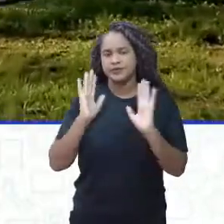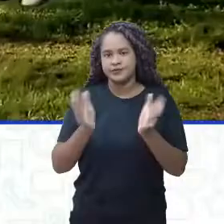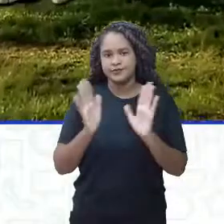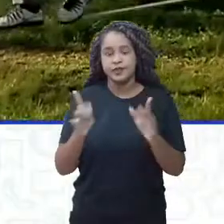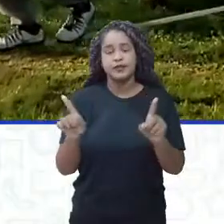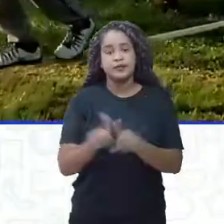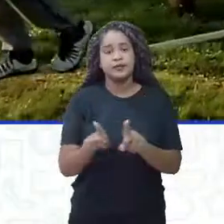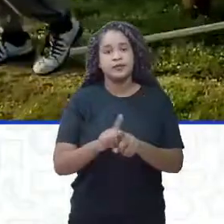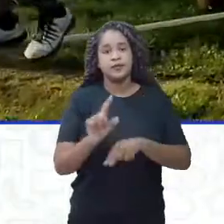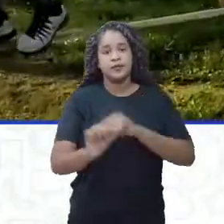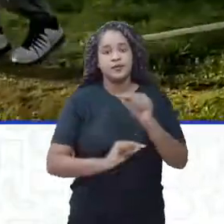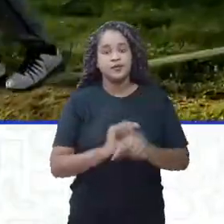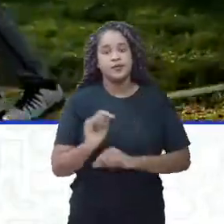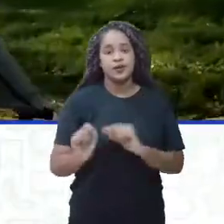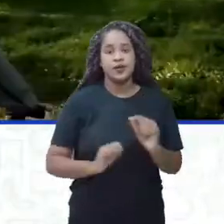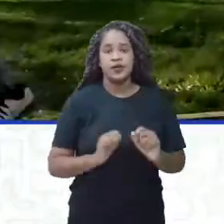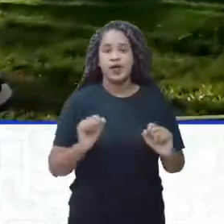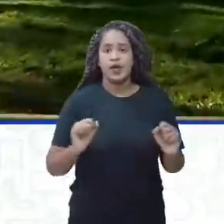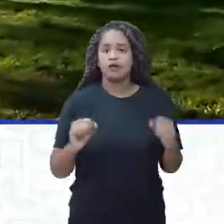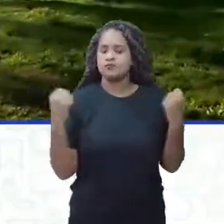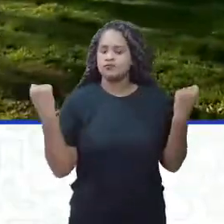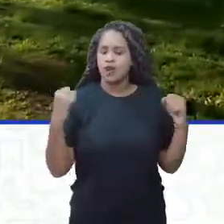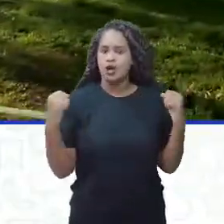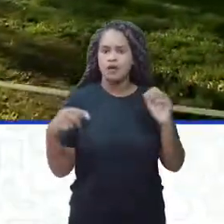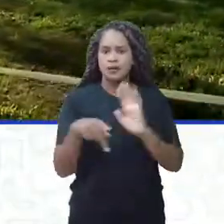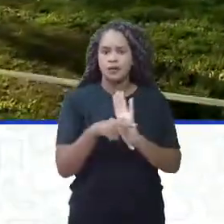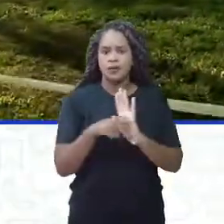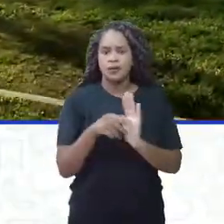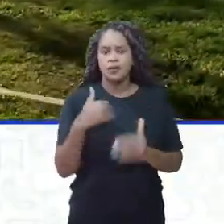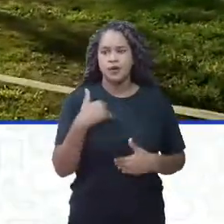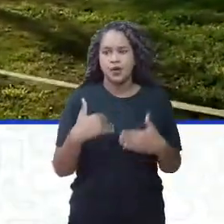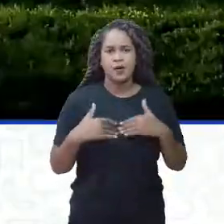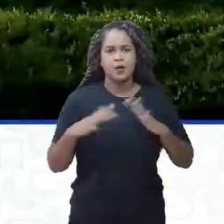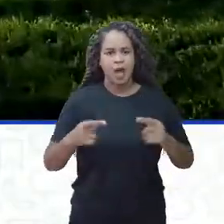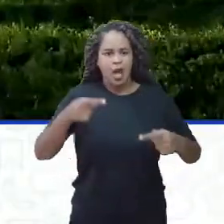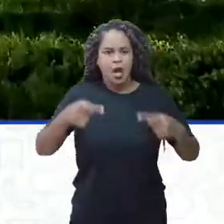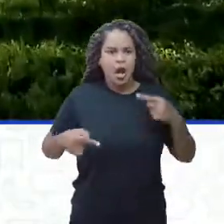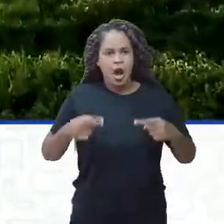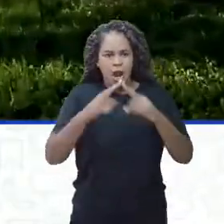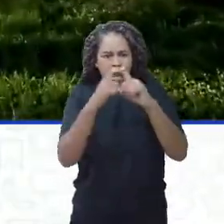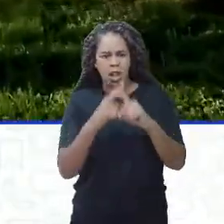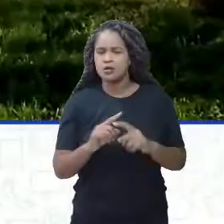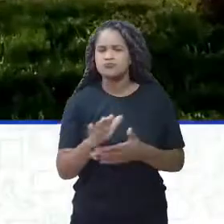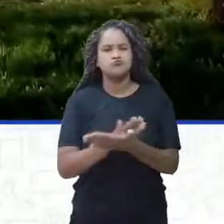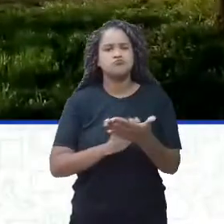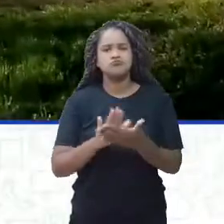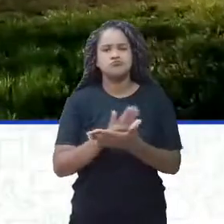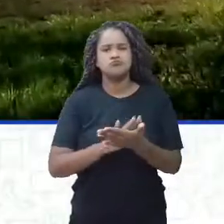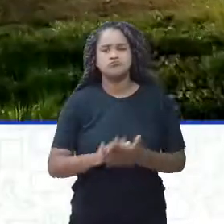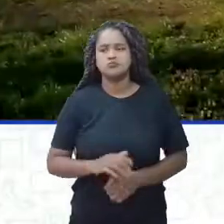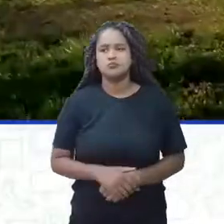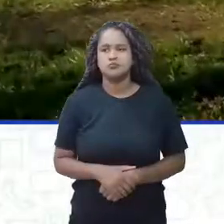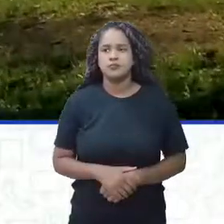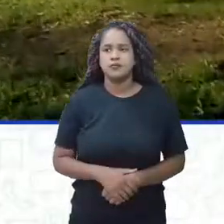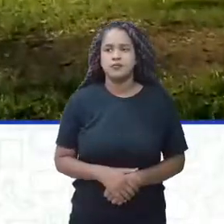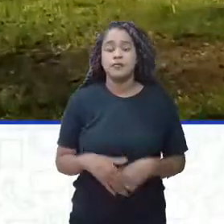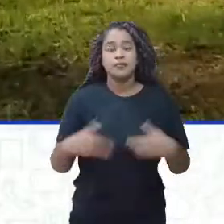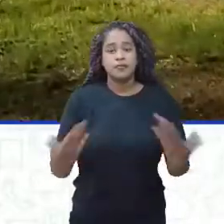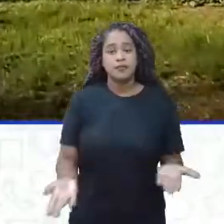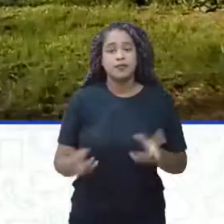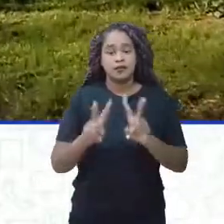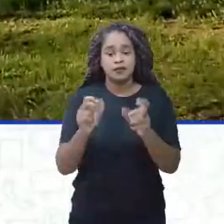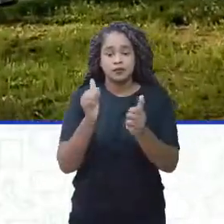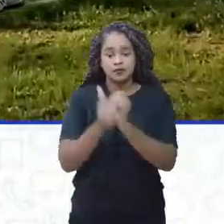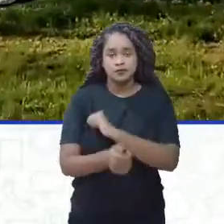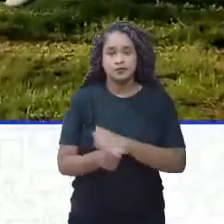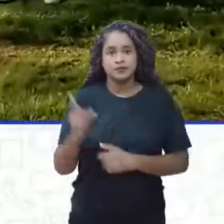também existem as atividades físicas, né? Aquelas que não são competitivas. E aí, a gente falando de esporte,